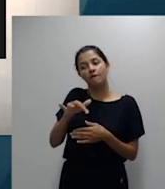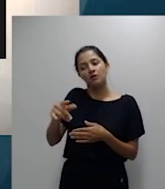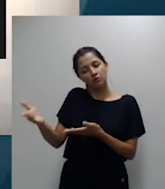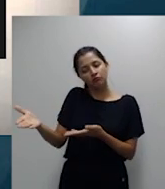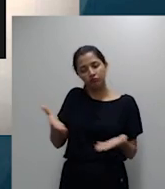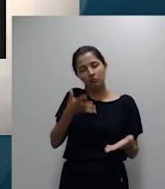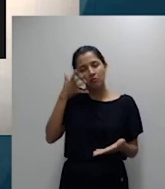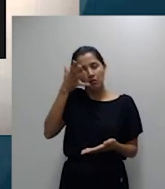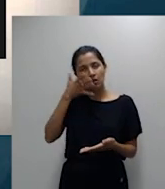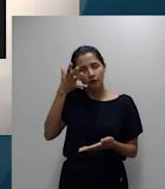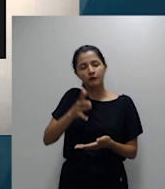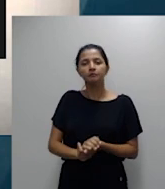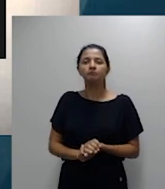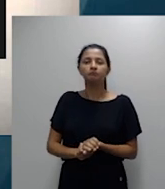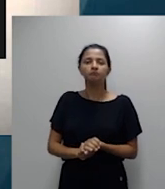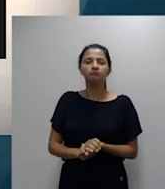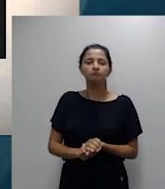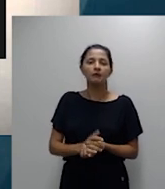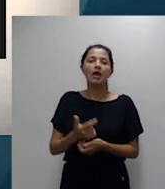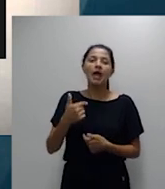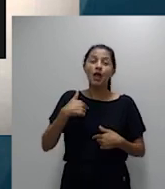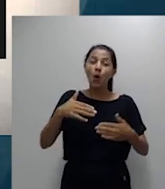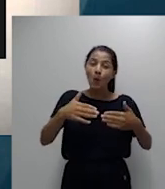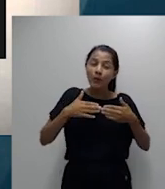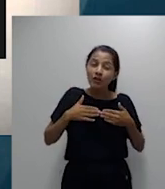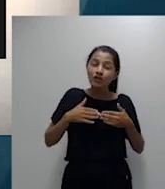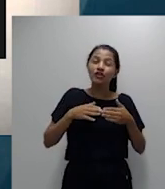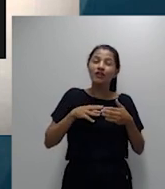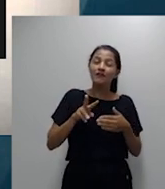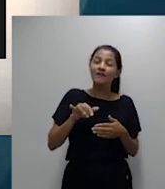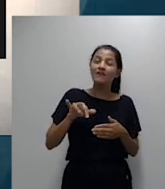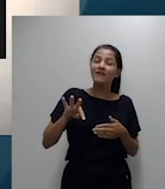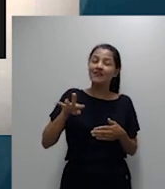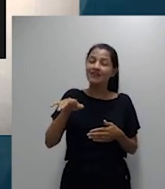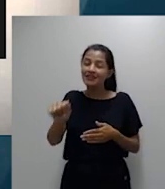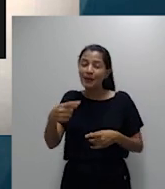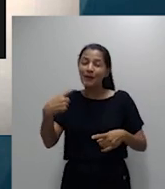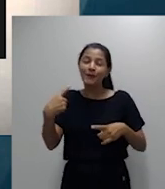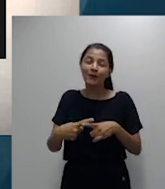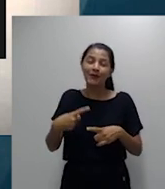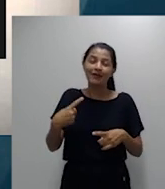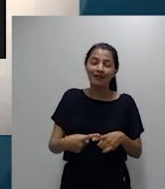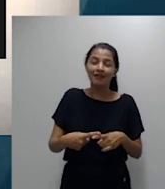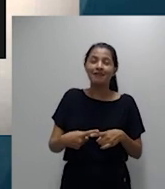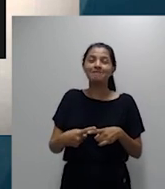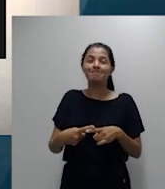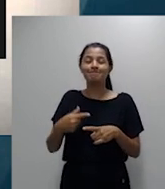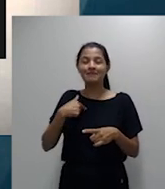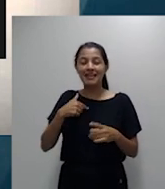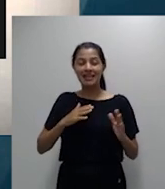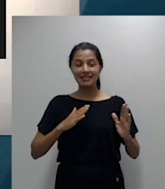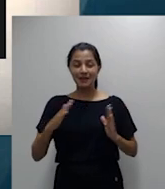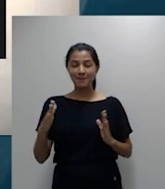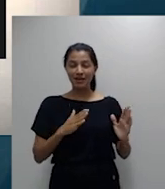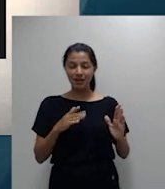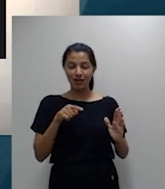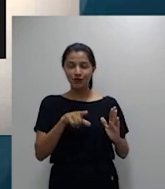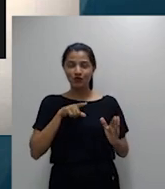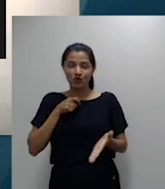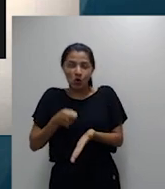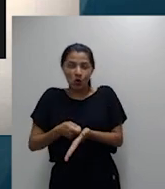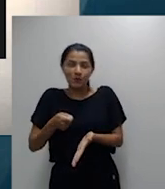a presidência Eu havia pedido vista porque na realidade o período de cobrança